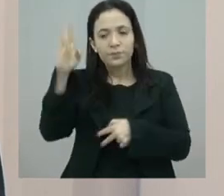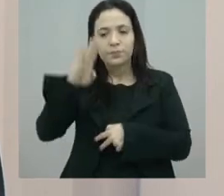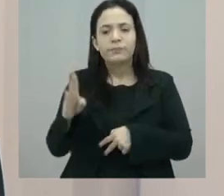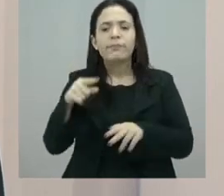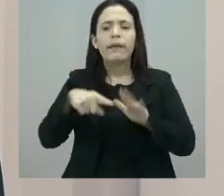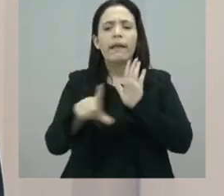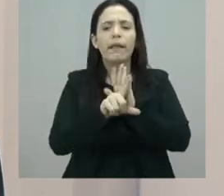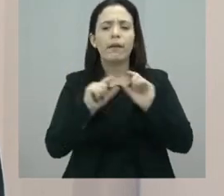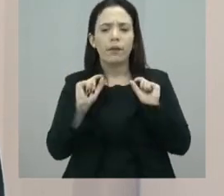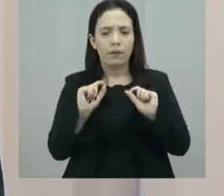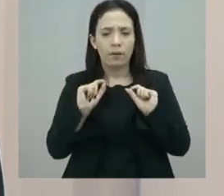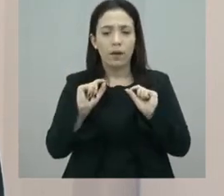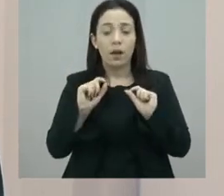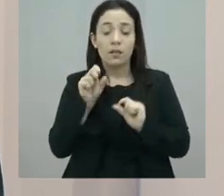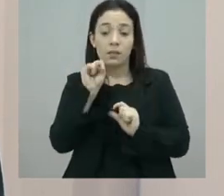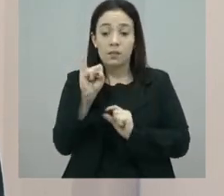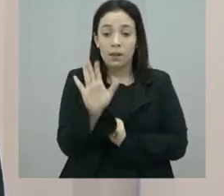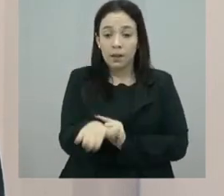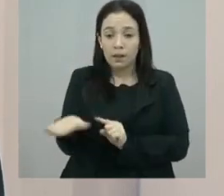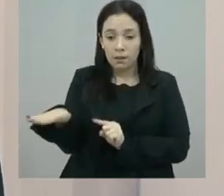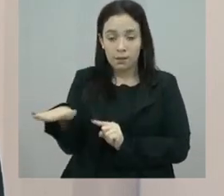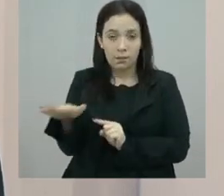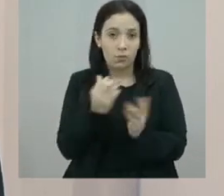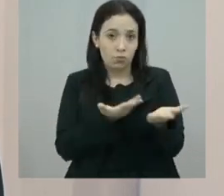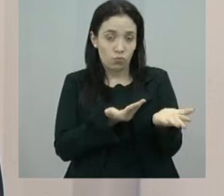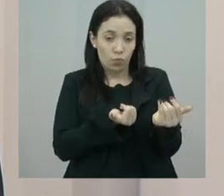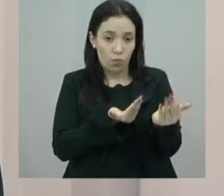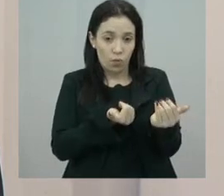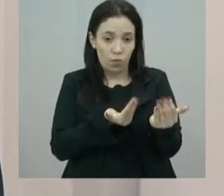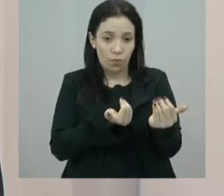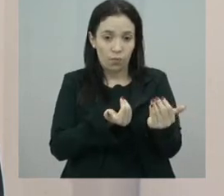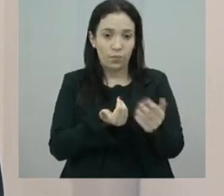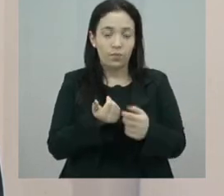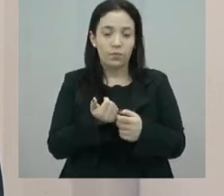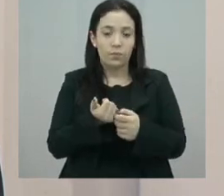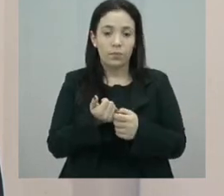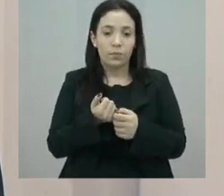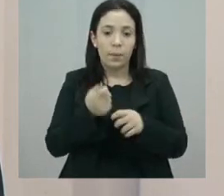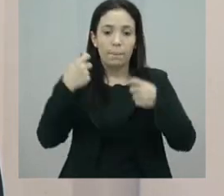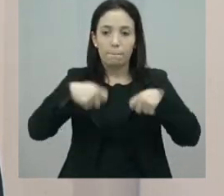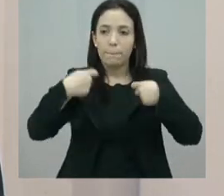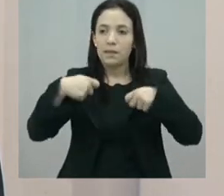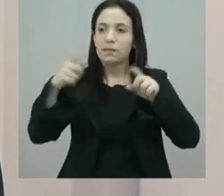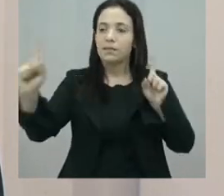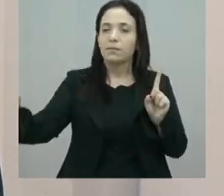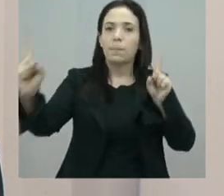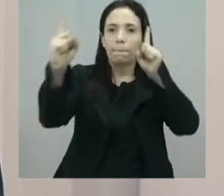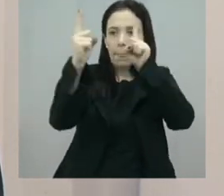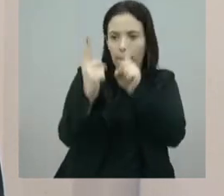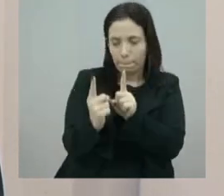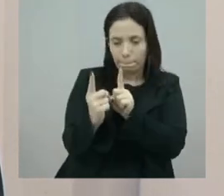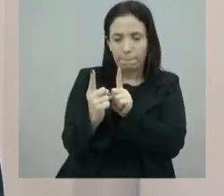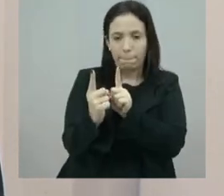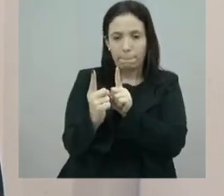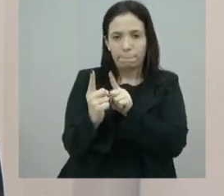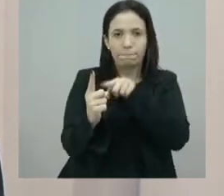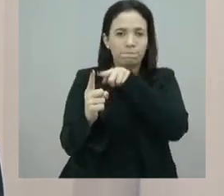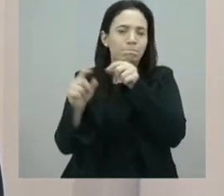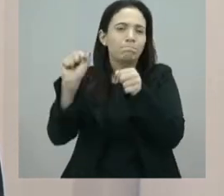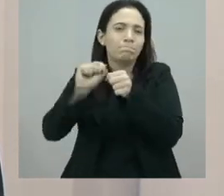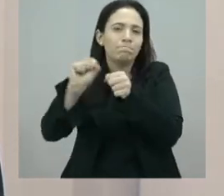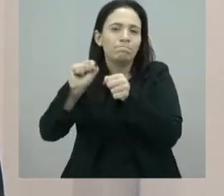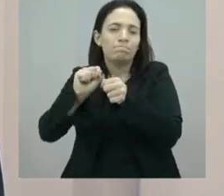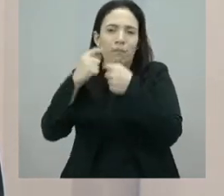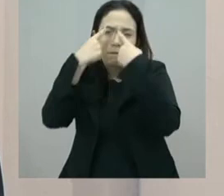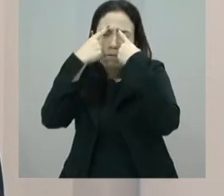ela diz que quando uma criança ou adolescente tiver que ser ouvida sobre um ato violento que ela